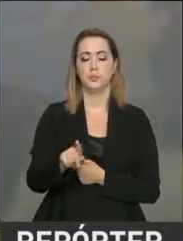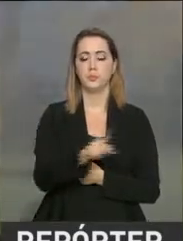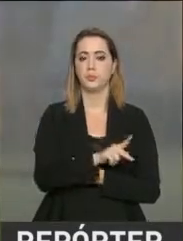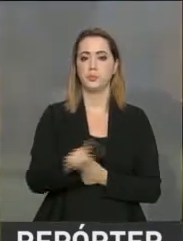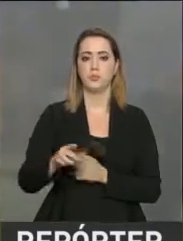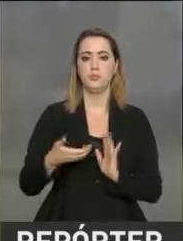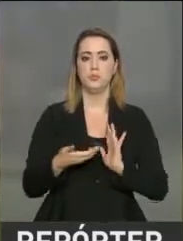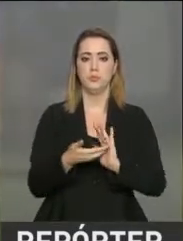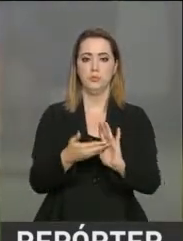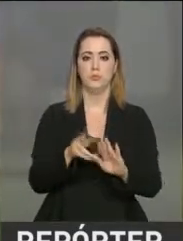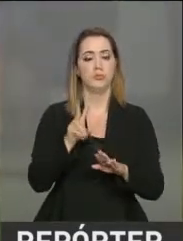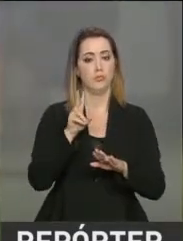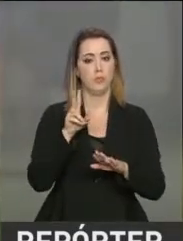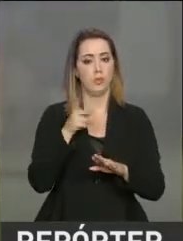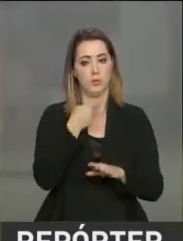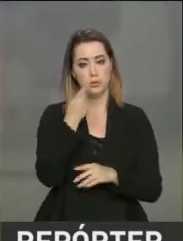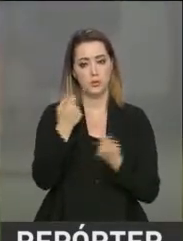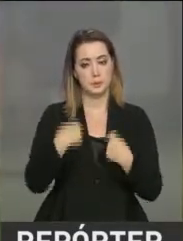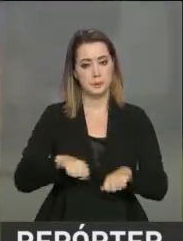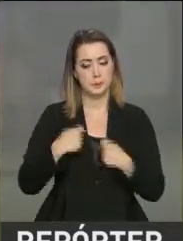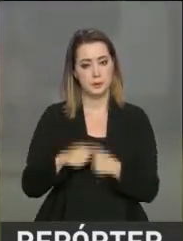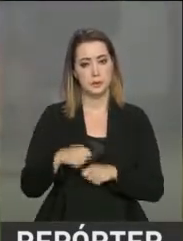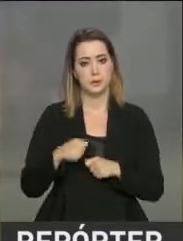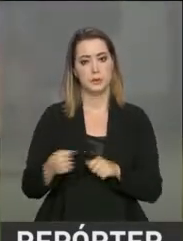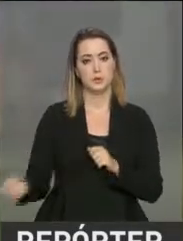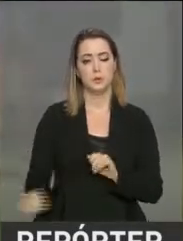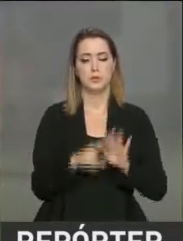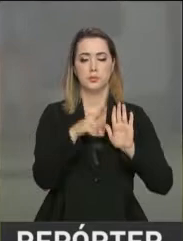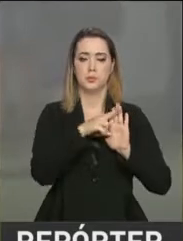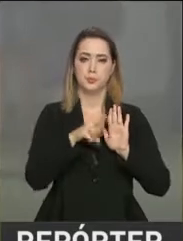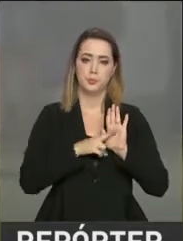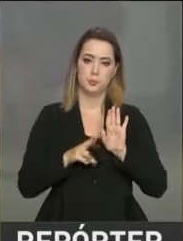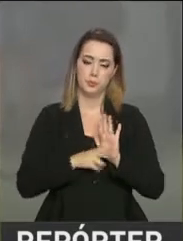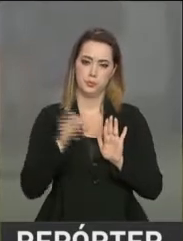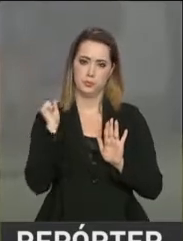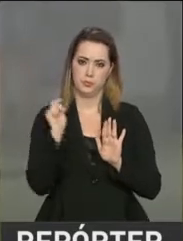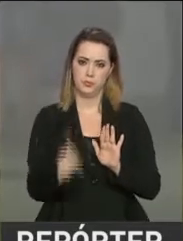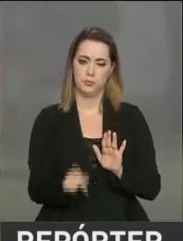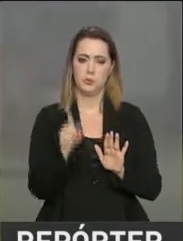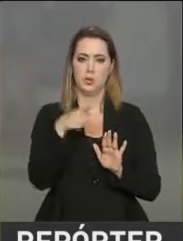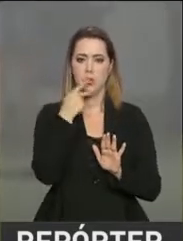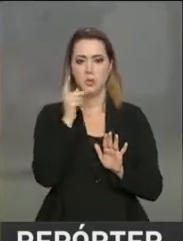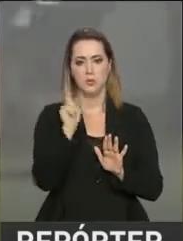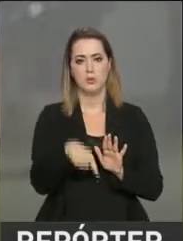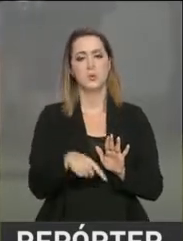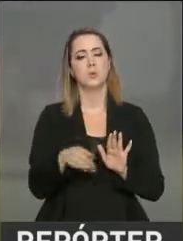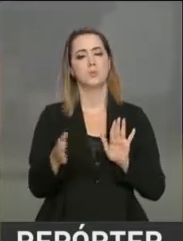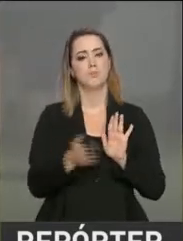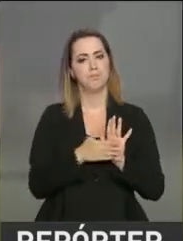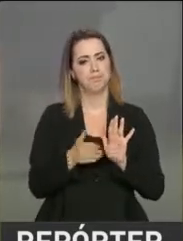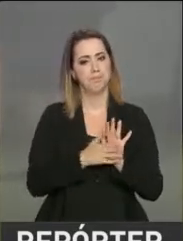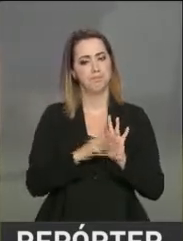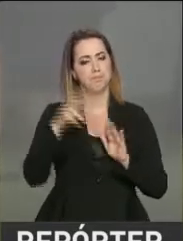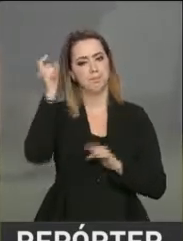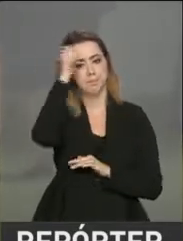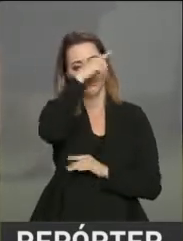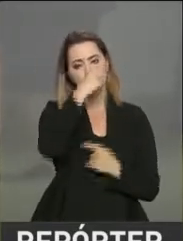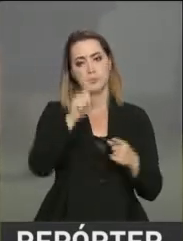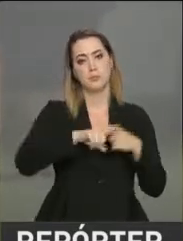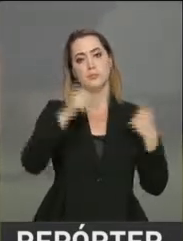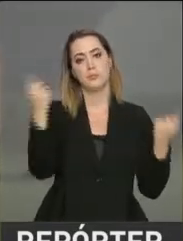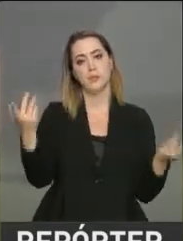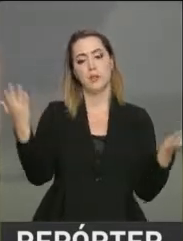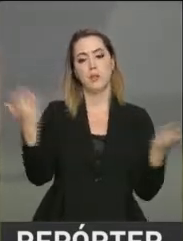defendeu a proposta de reforma da Previdência Social, disse que é uma proposta complexa, difícil e que